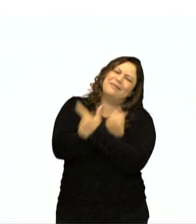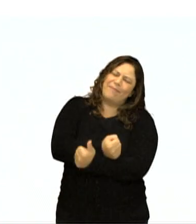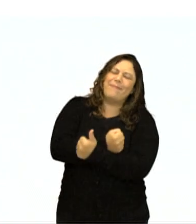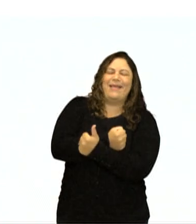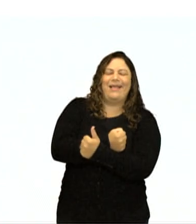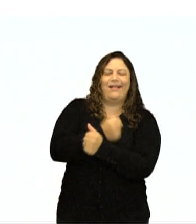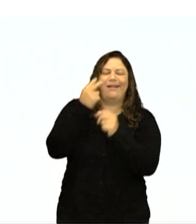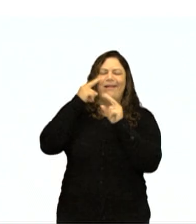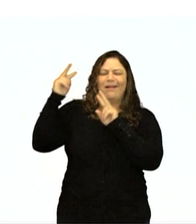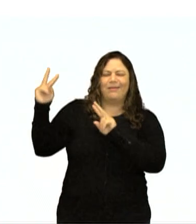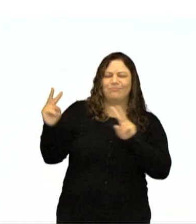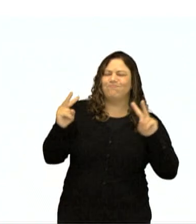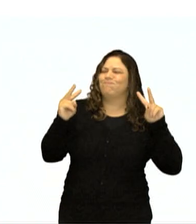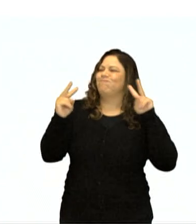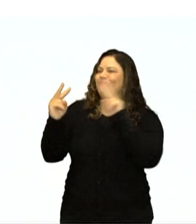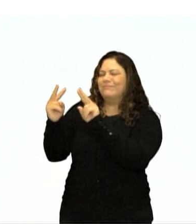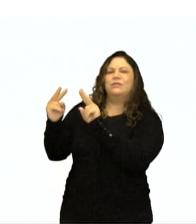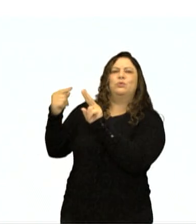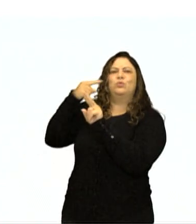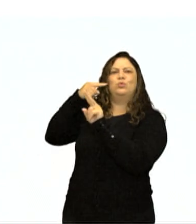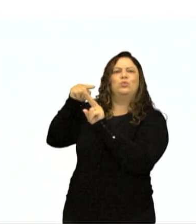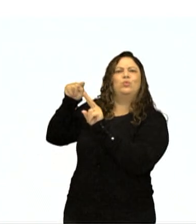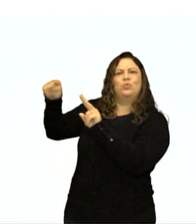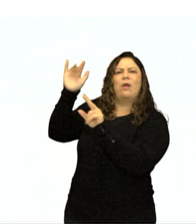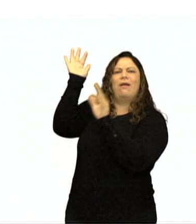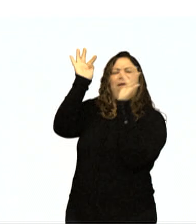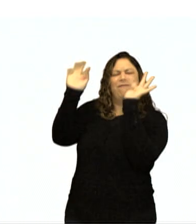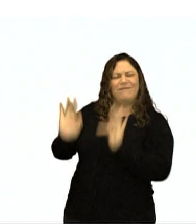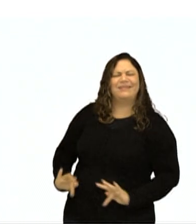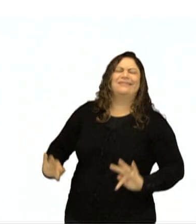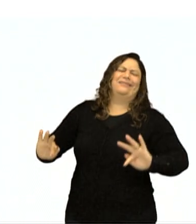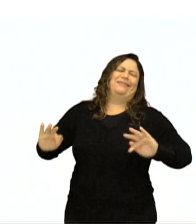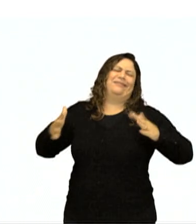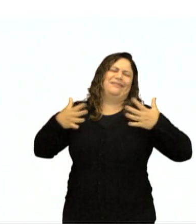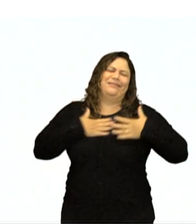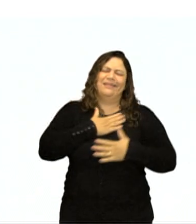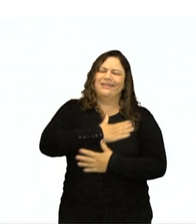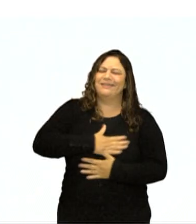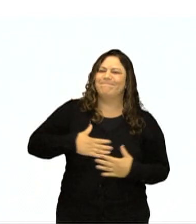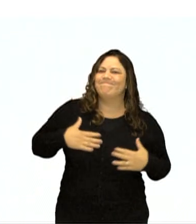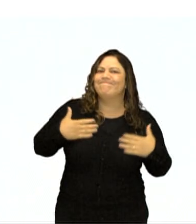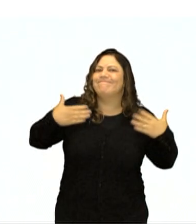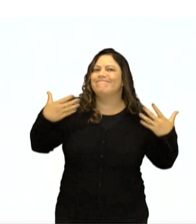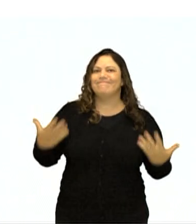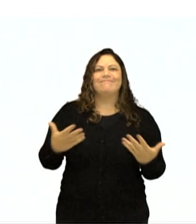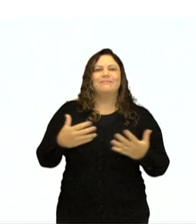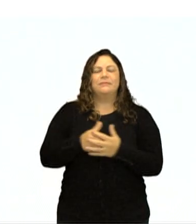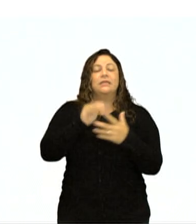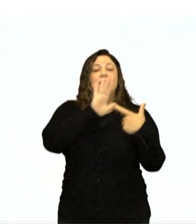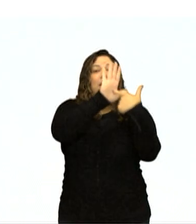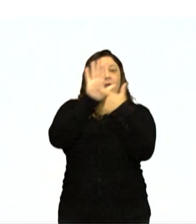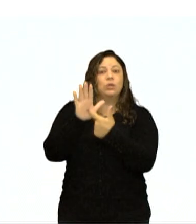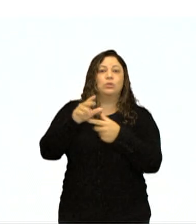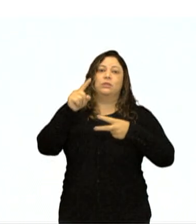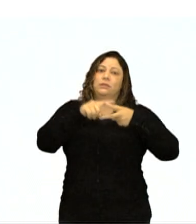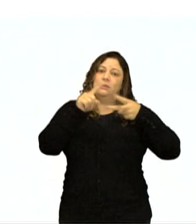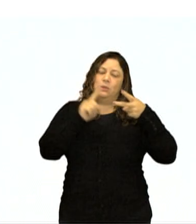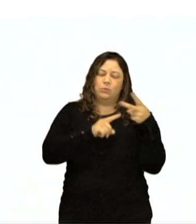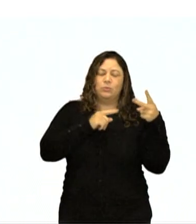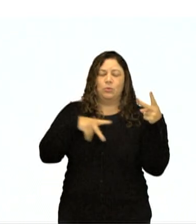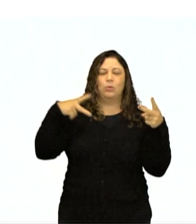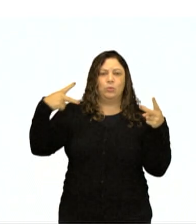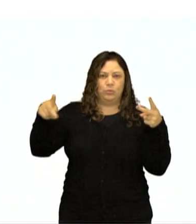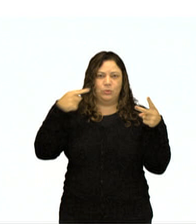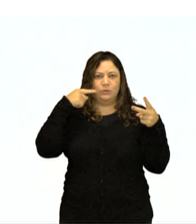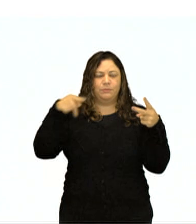na introdução deste conto, nós temos o Norberto encontrou numa noite, na exposição, a mulher mais